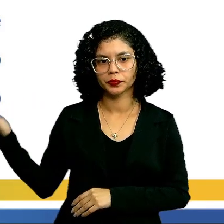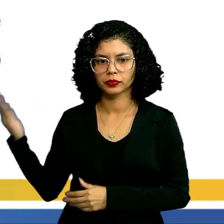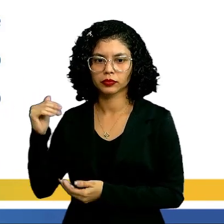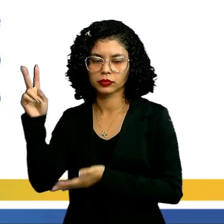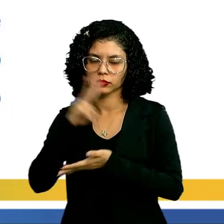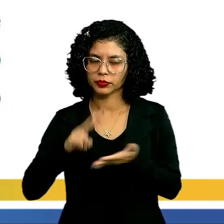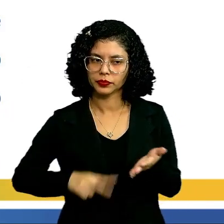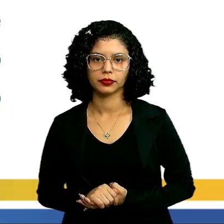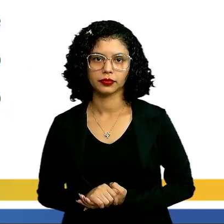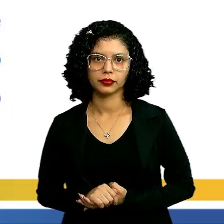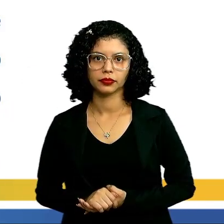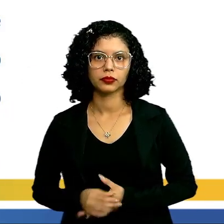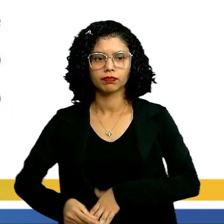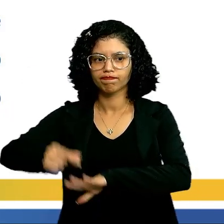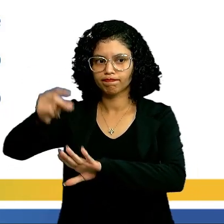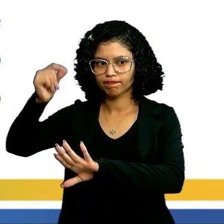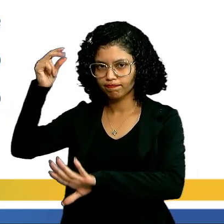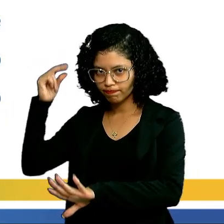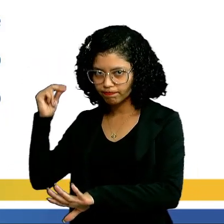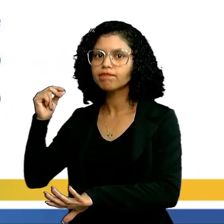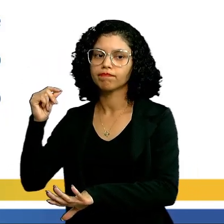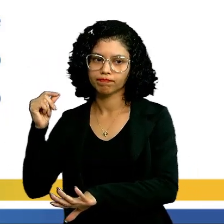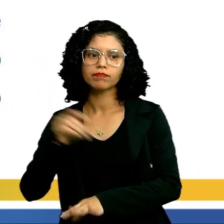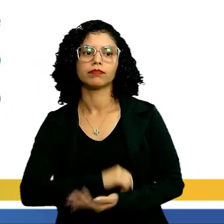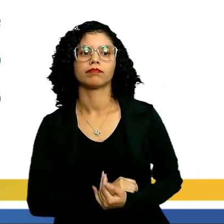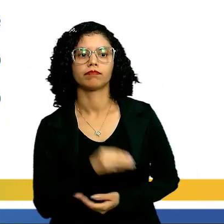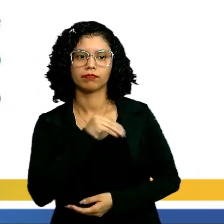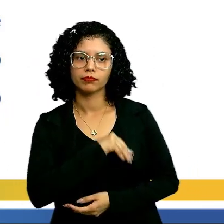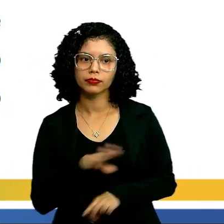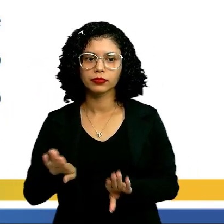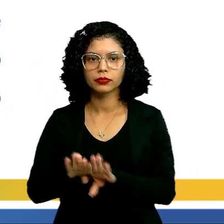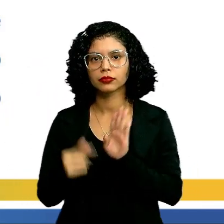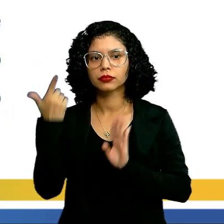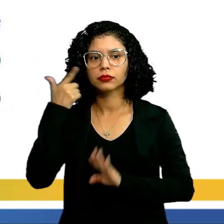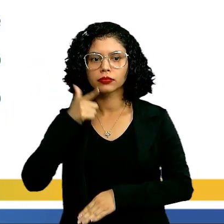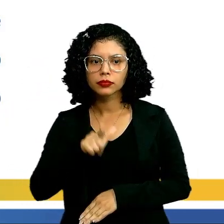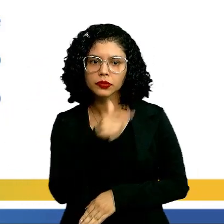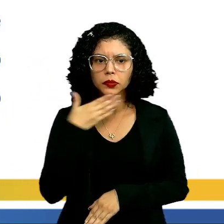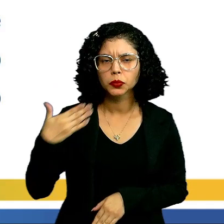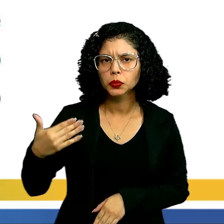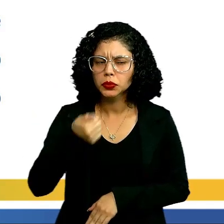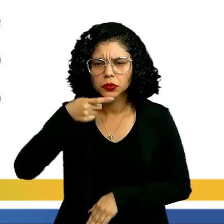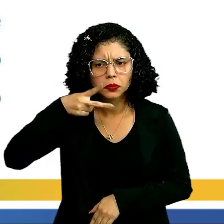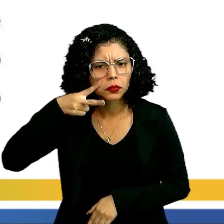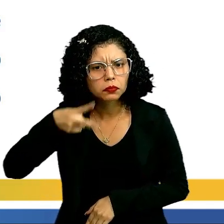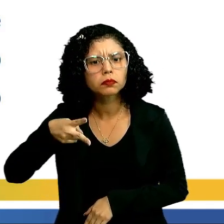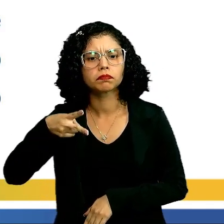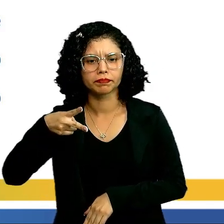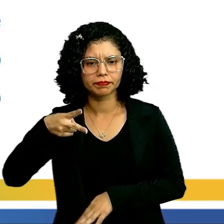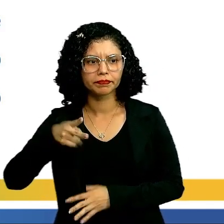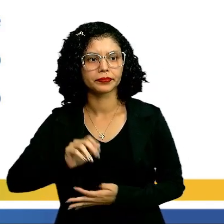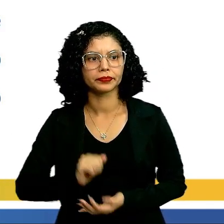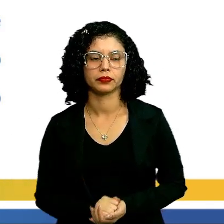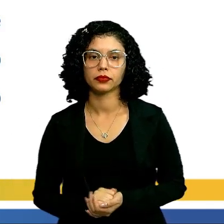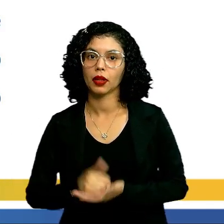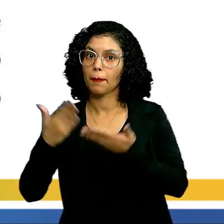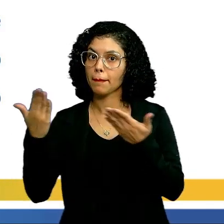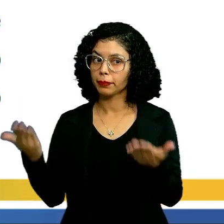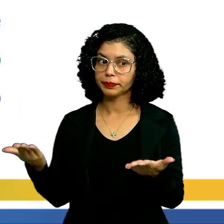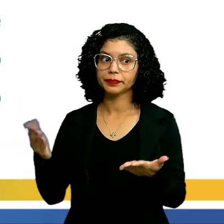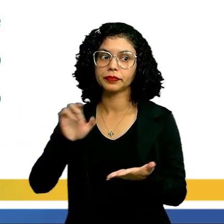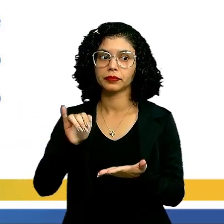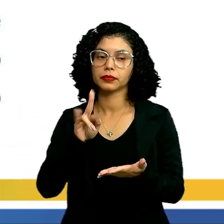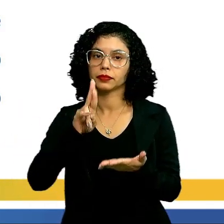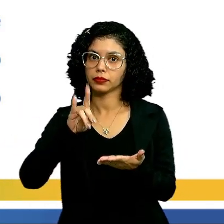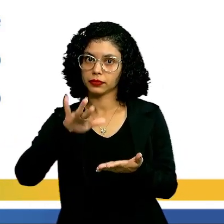nossa leitura. Por muito tempo, a renda fixa ofereceu ganhos bastante interessantes. Entretanto,